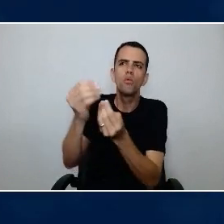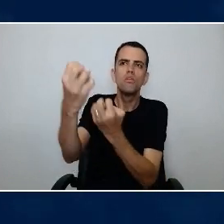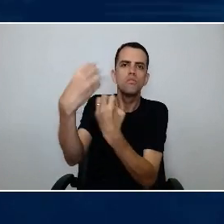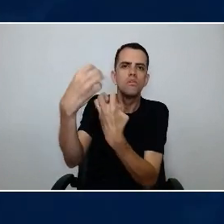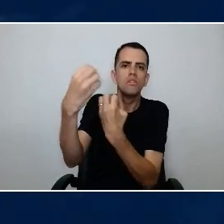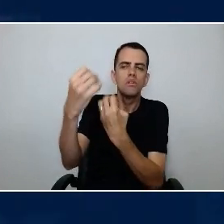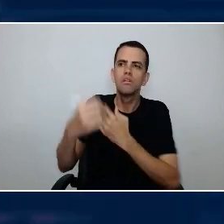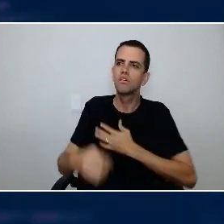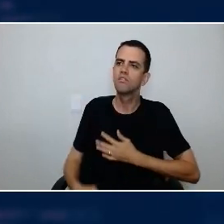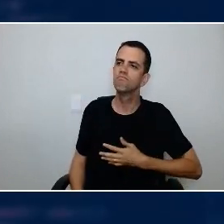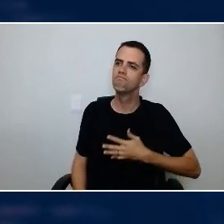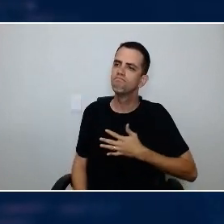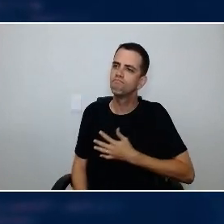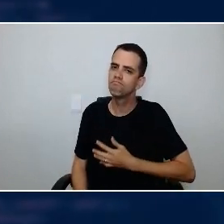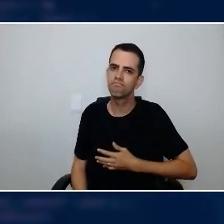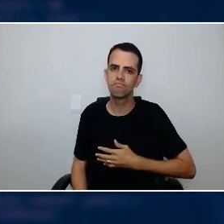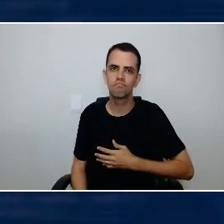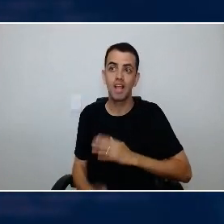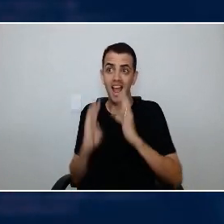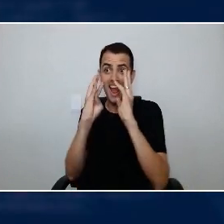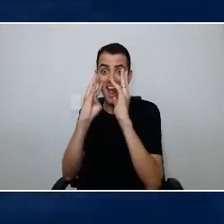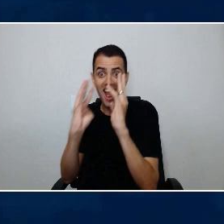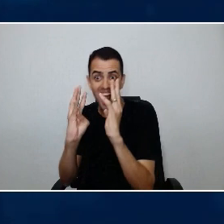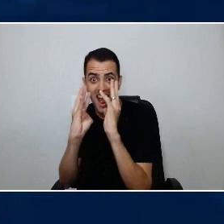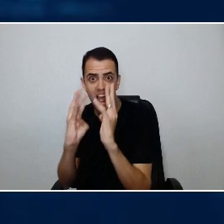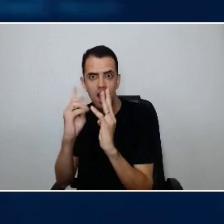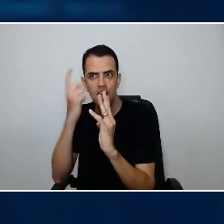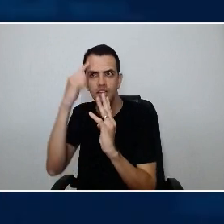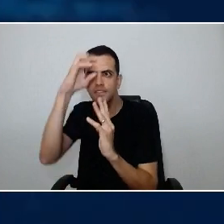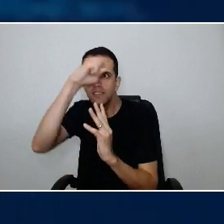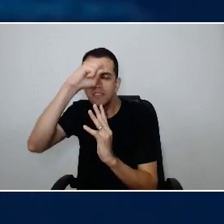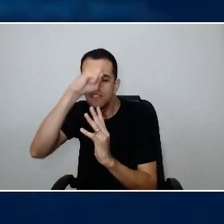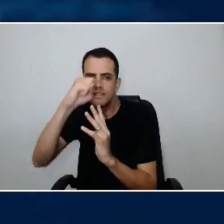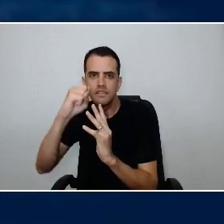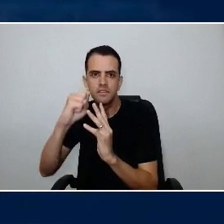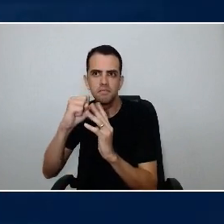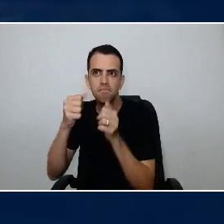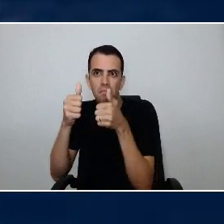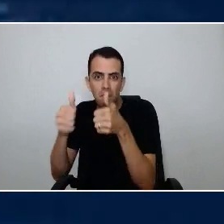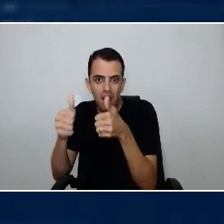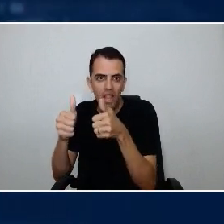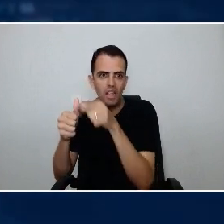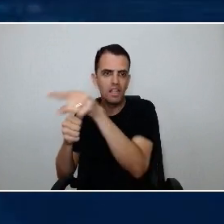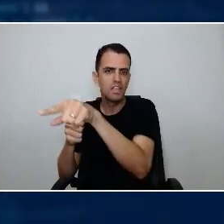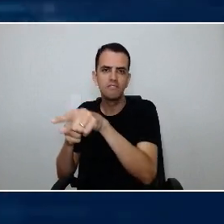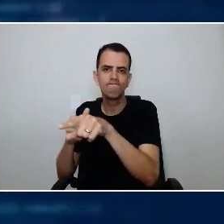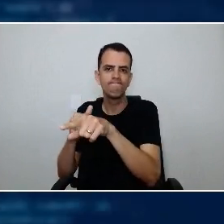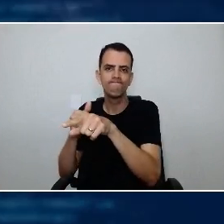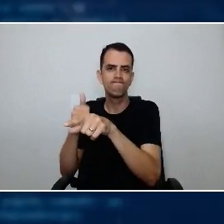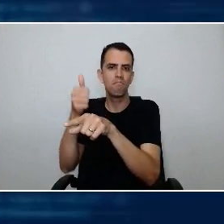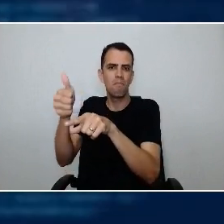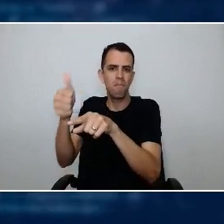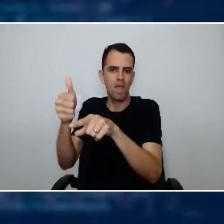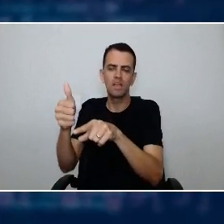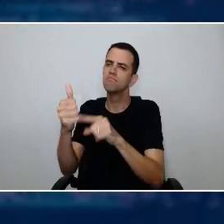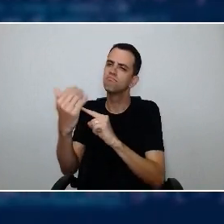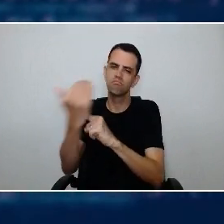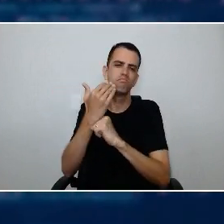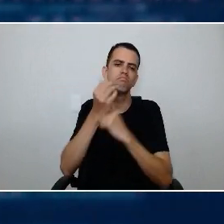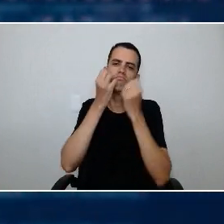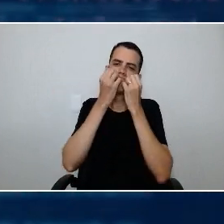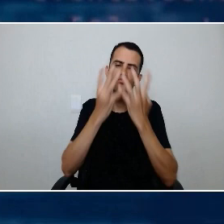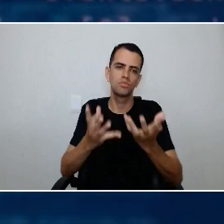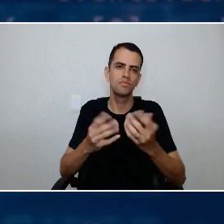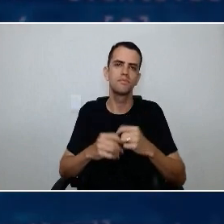ouvir e aprender a importância de escutar e aprender com mentores profissionais de mercado você ouvir e